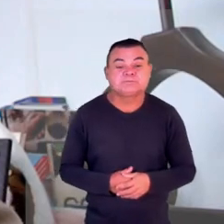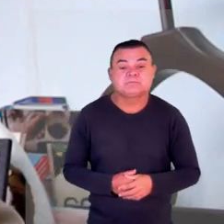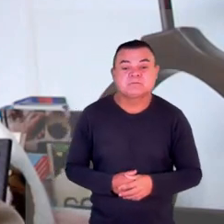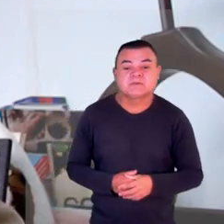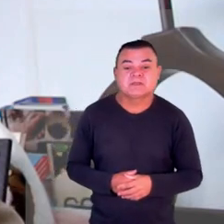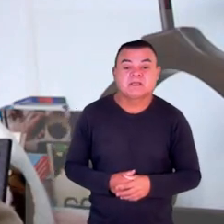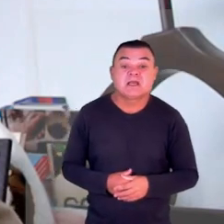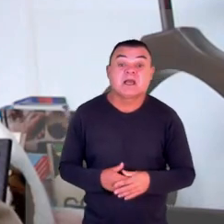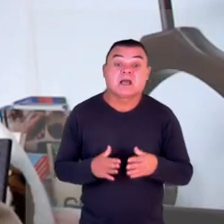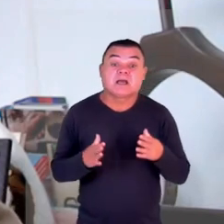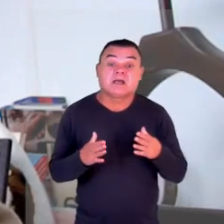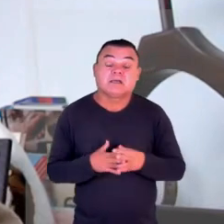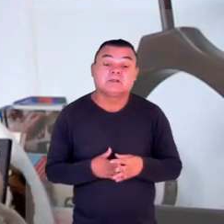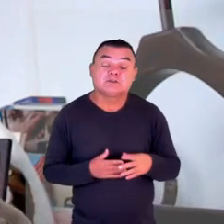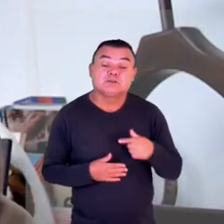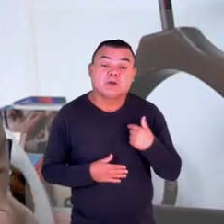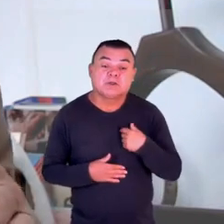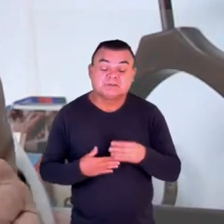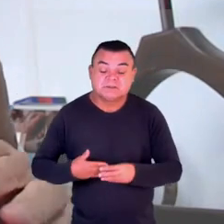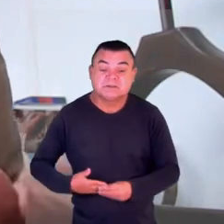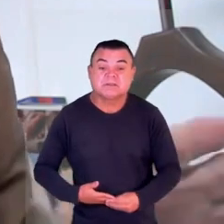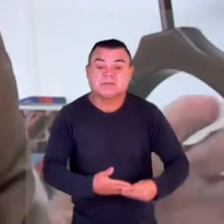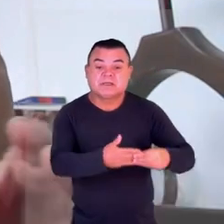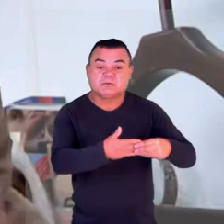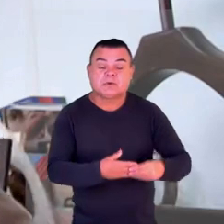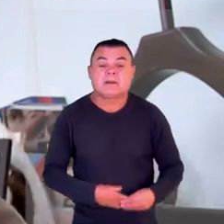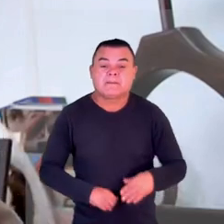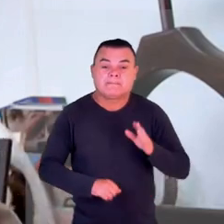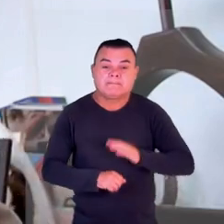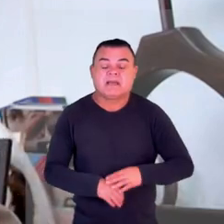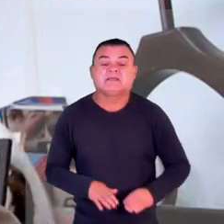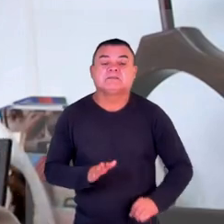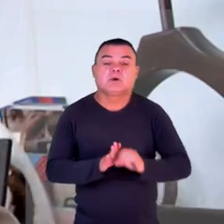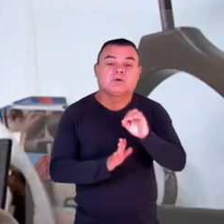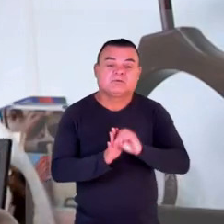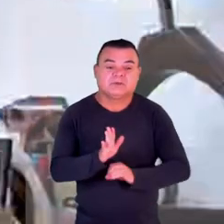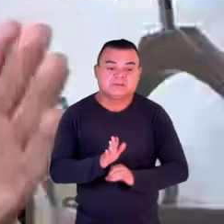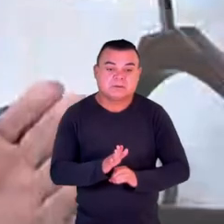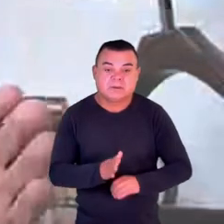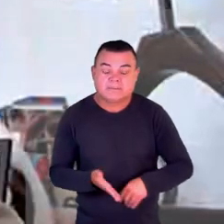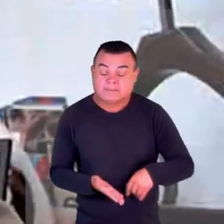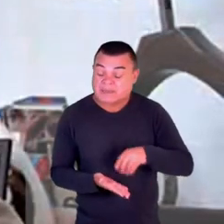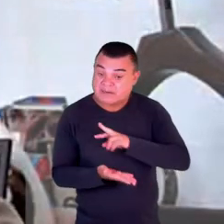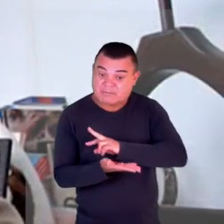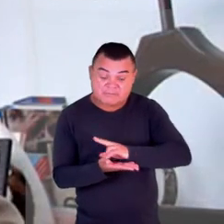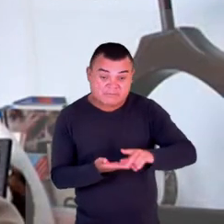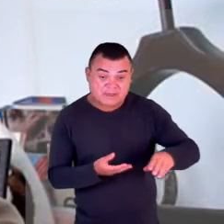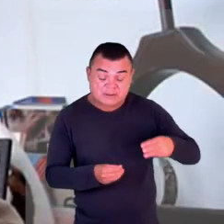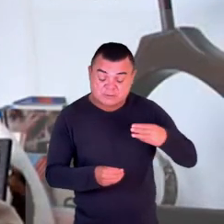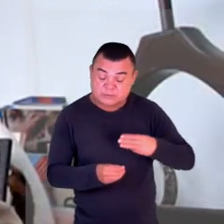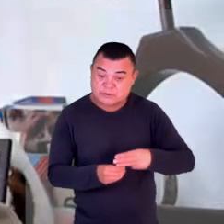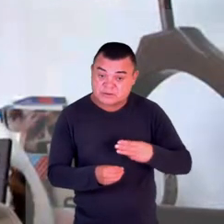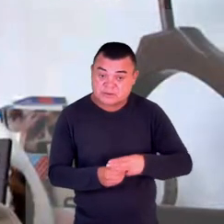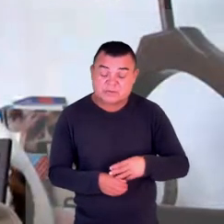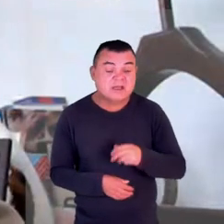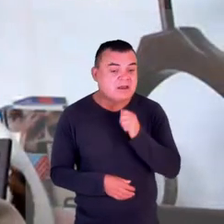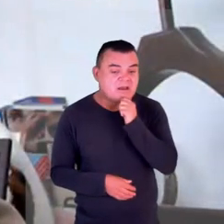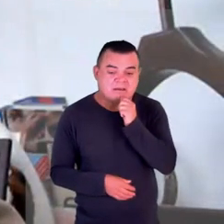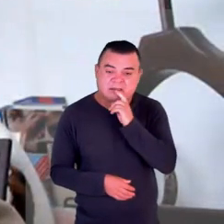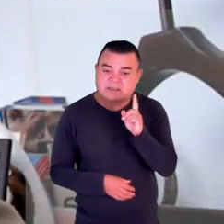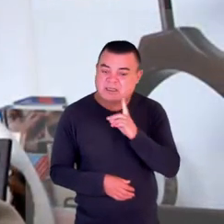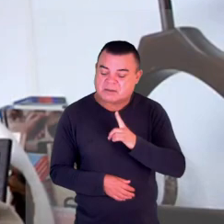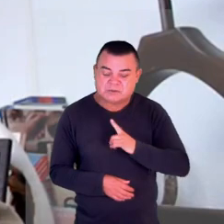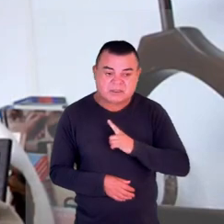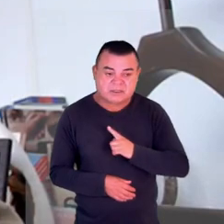recentemente nós encaminhamos mais ofícios para para vários municípios que não haviam feito ainda adesão